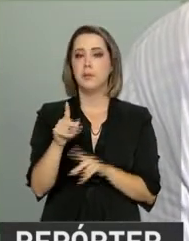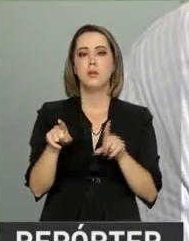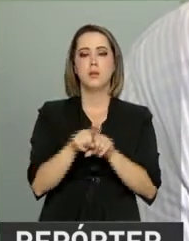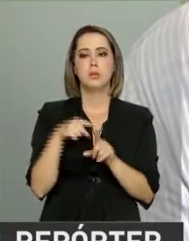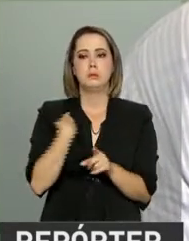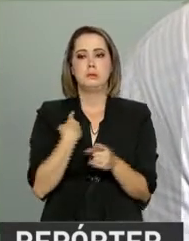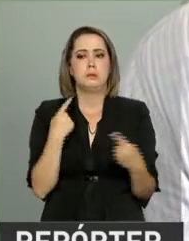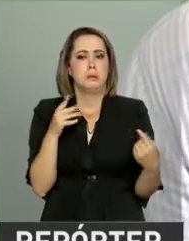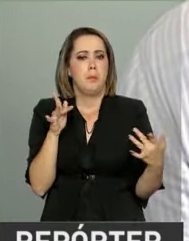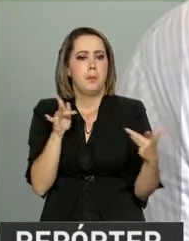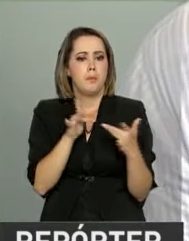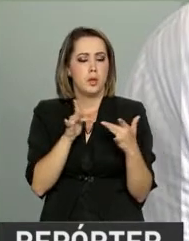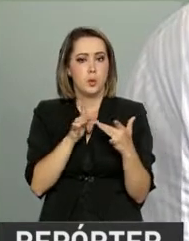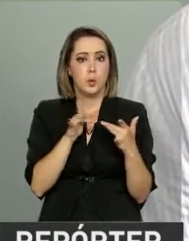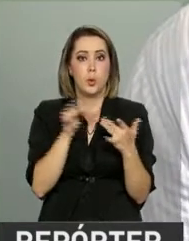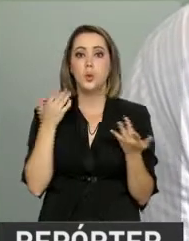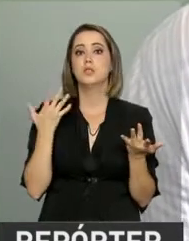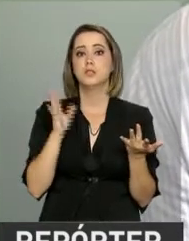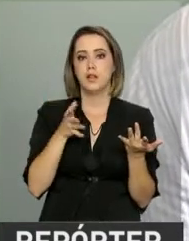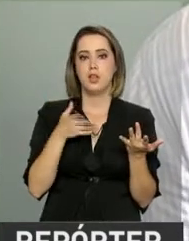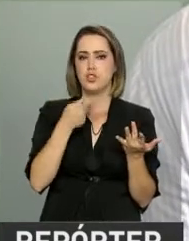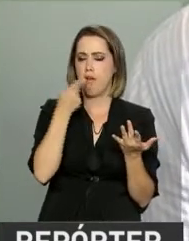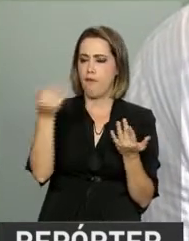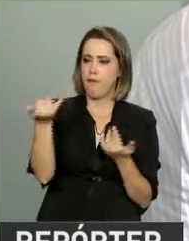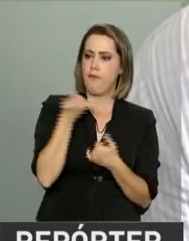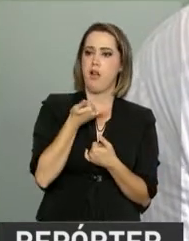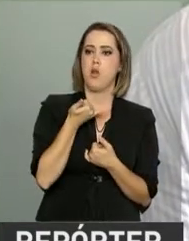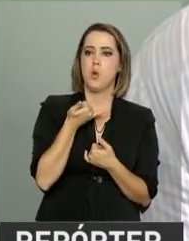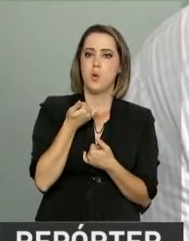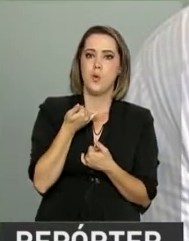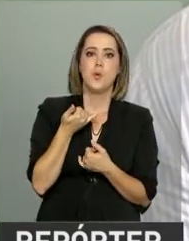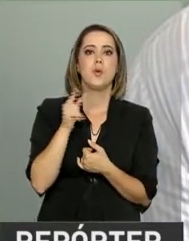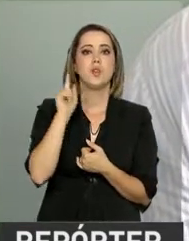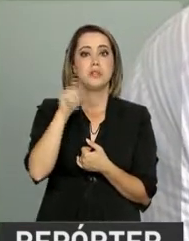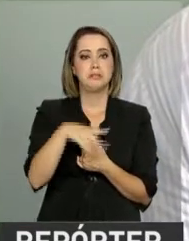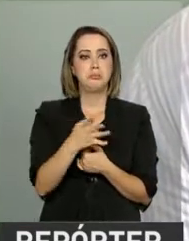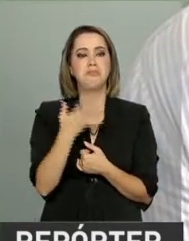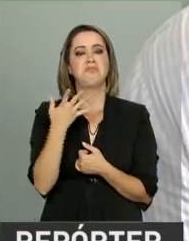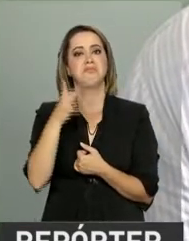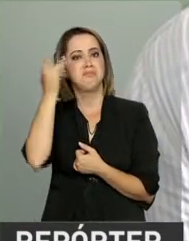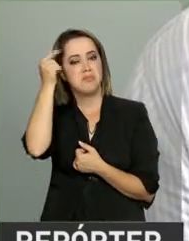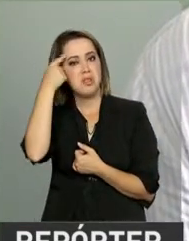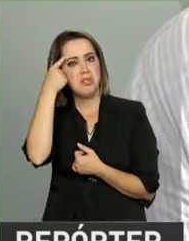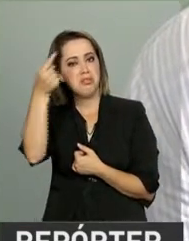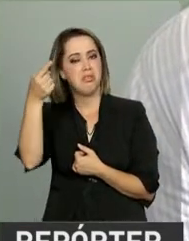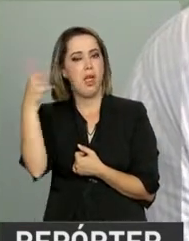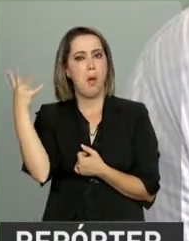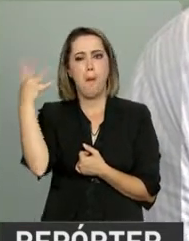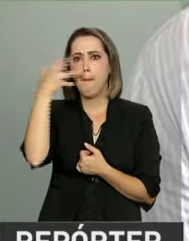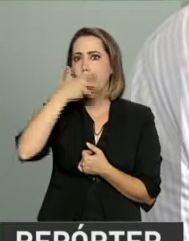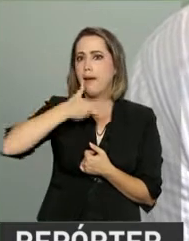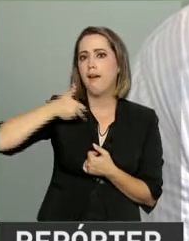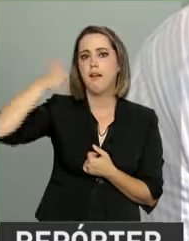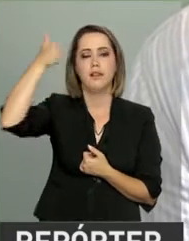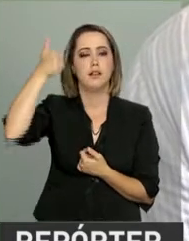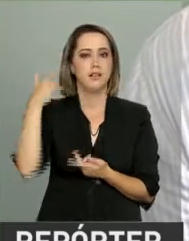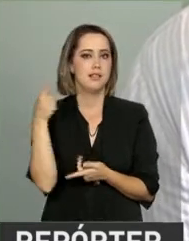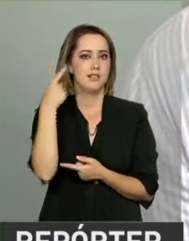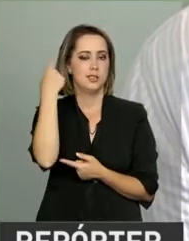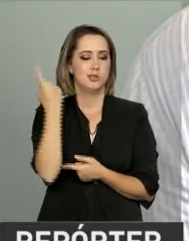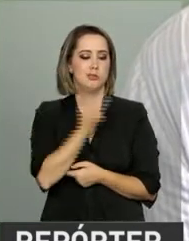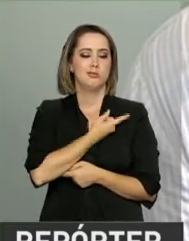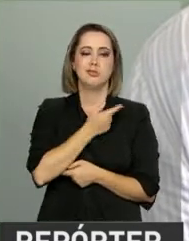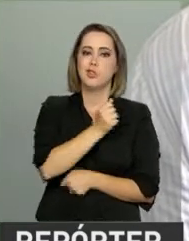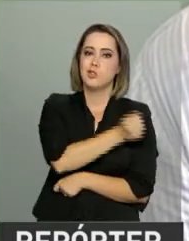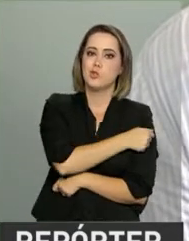primeiro contato lá, já nos falaram, a empresa nos falou que eles acharam a ideia maravilhosa, falaram na época que os nossos